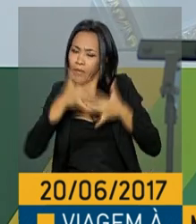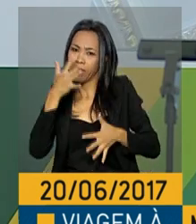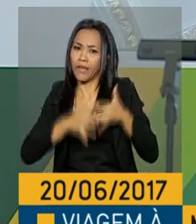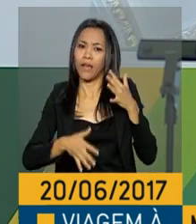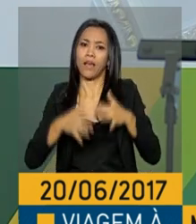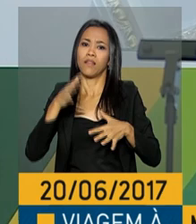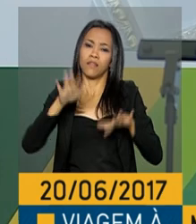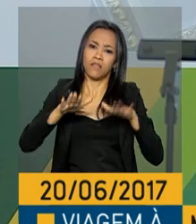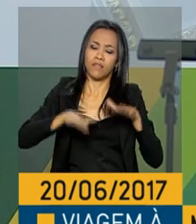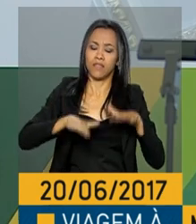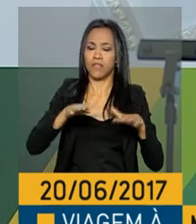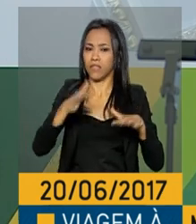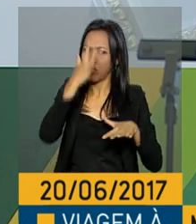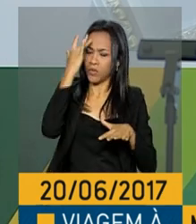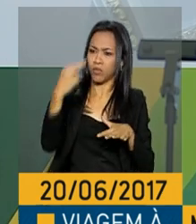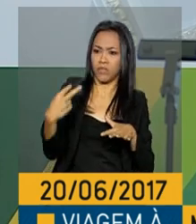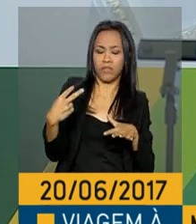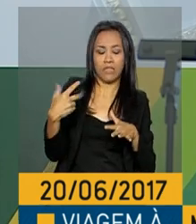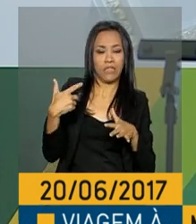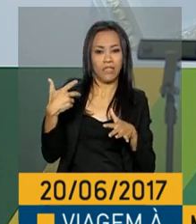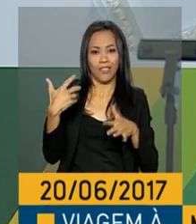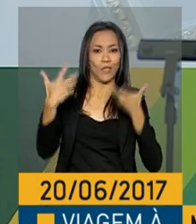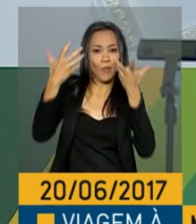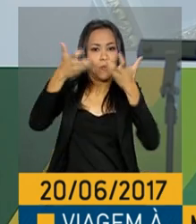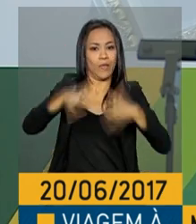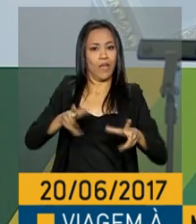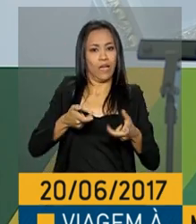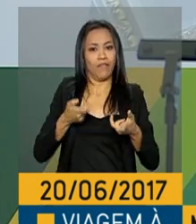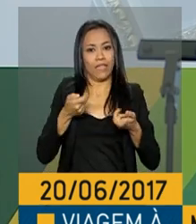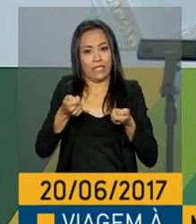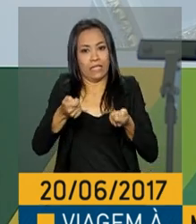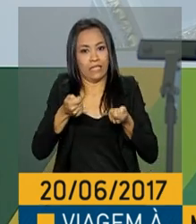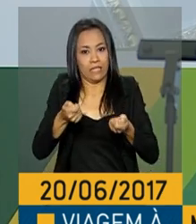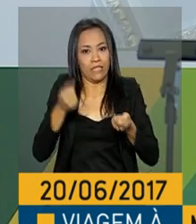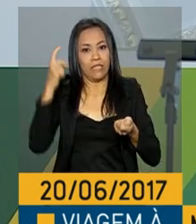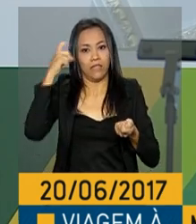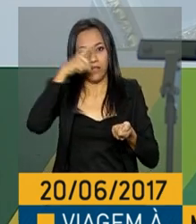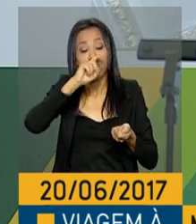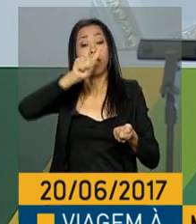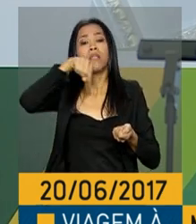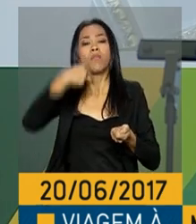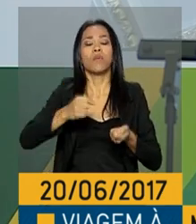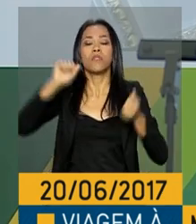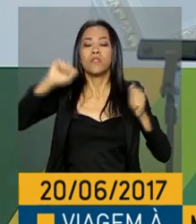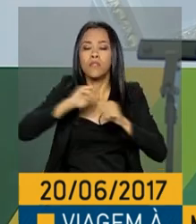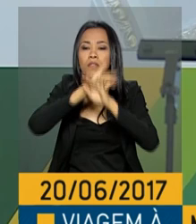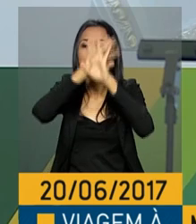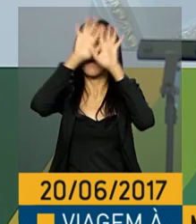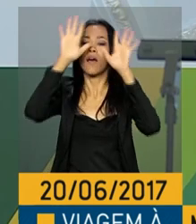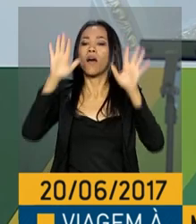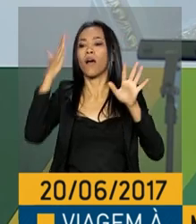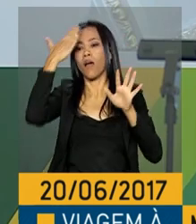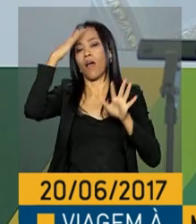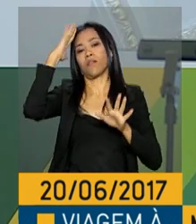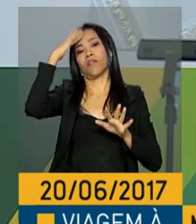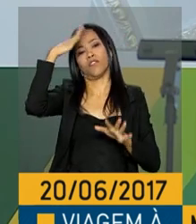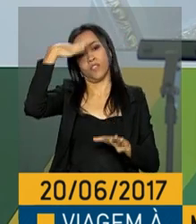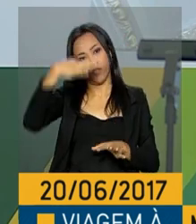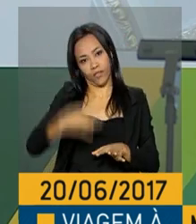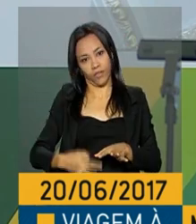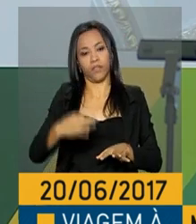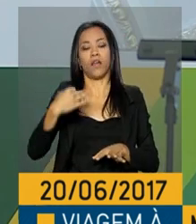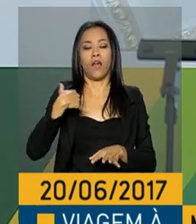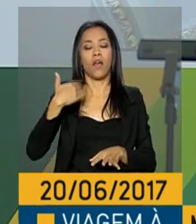causam uma certa resistência, mas ao depois, quando compreendidas, elas são aplaudidas. E por isso eu faço esse